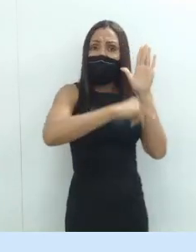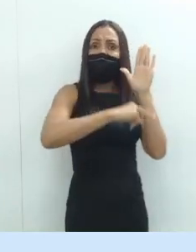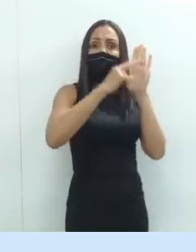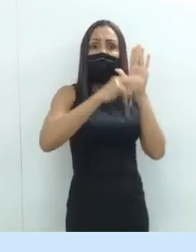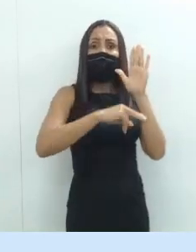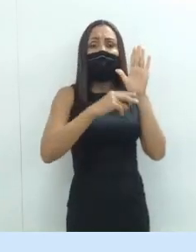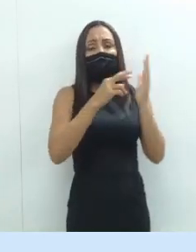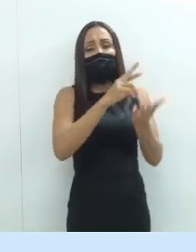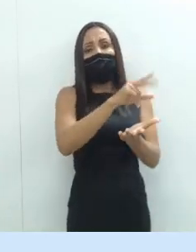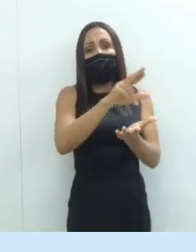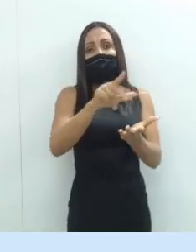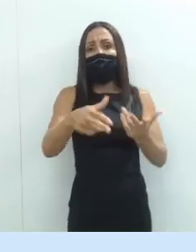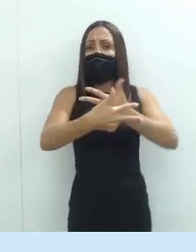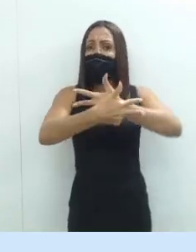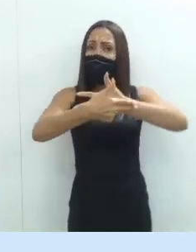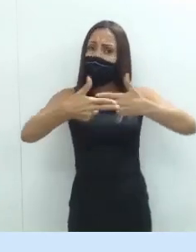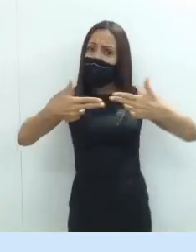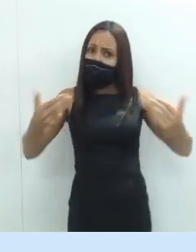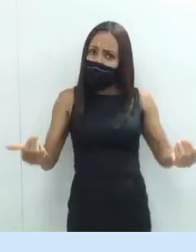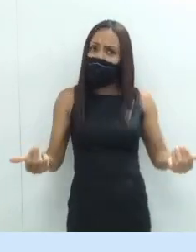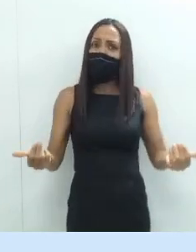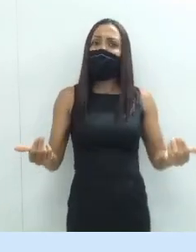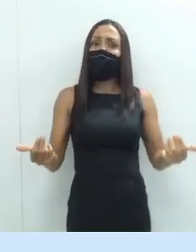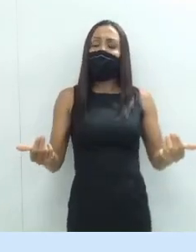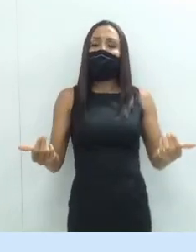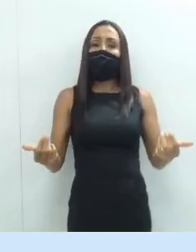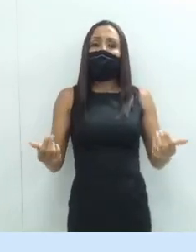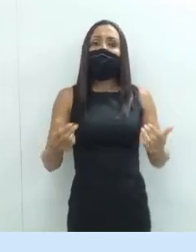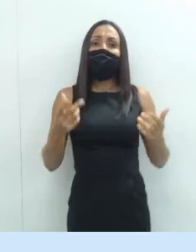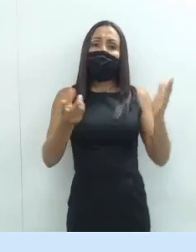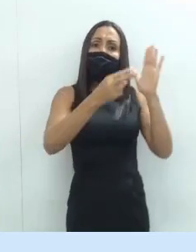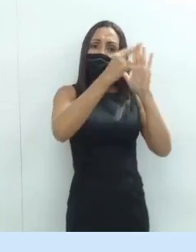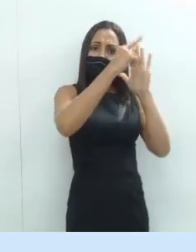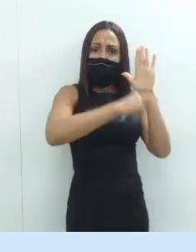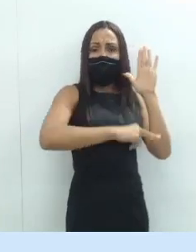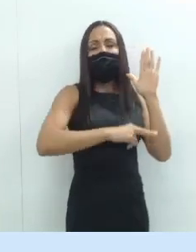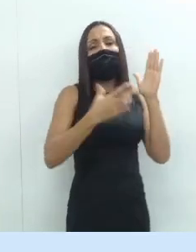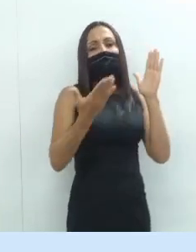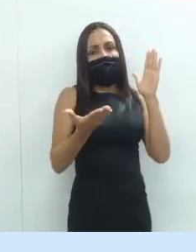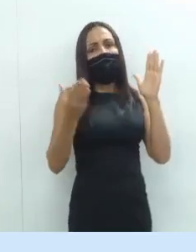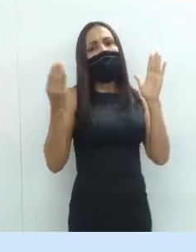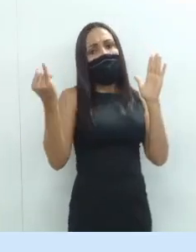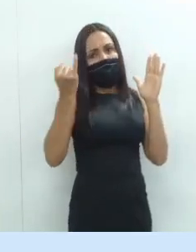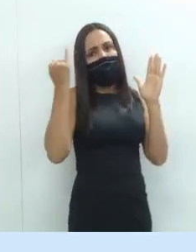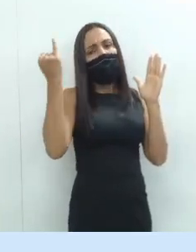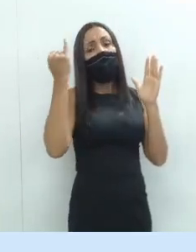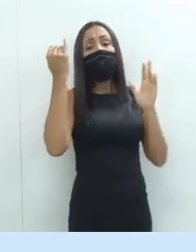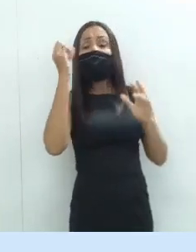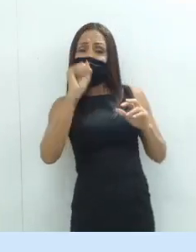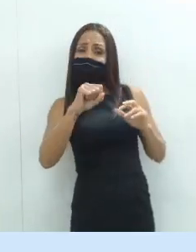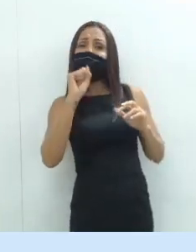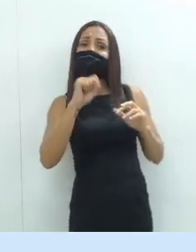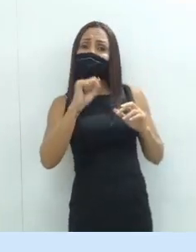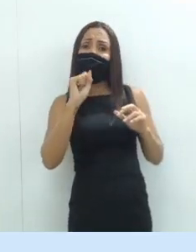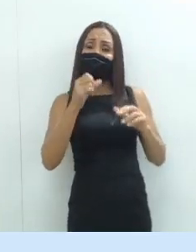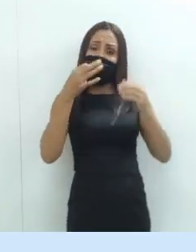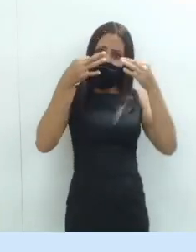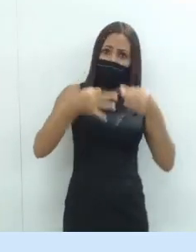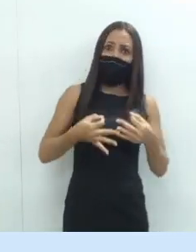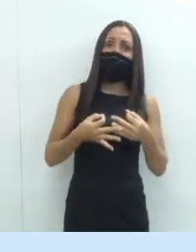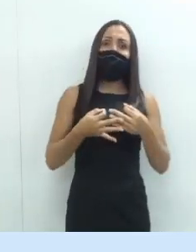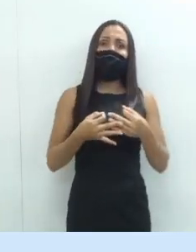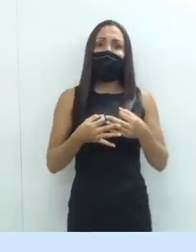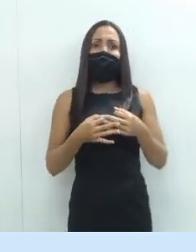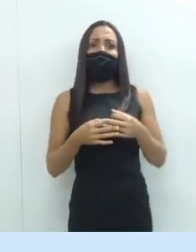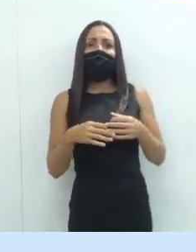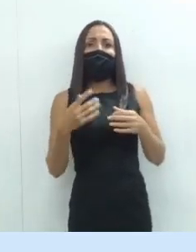para diversas outras coisas. E a leitura é fundamental, é muito importante, certo? Vamos